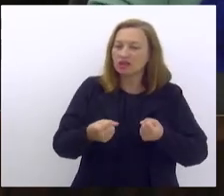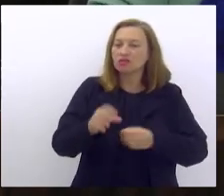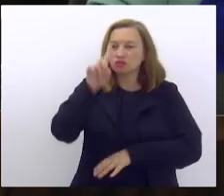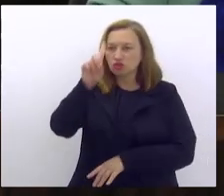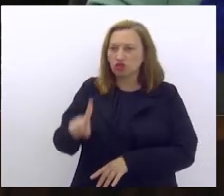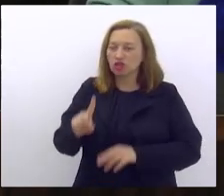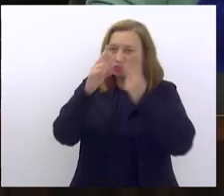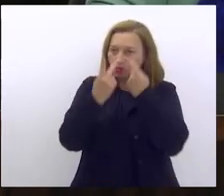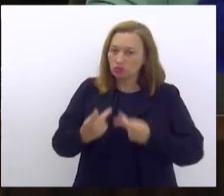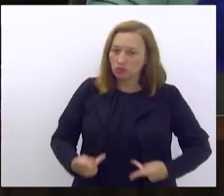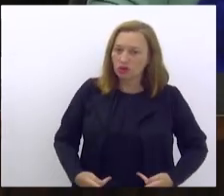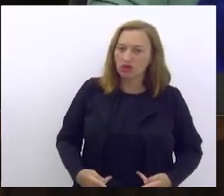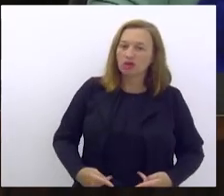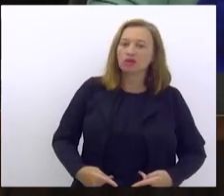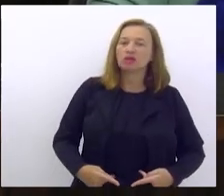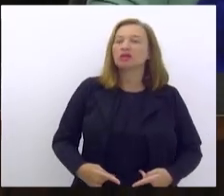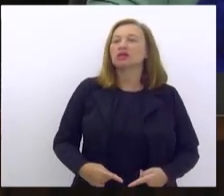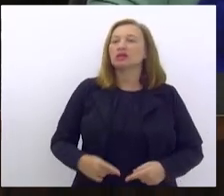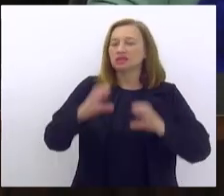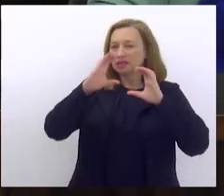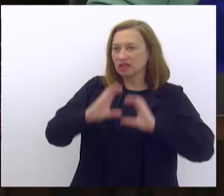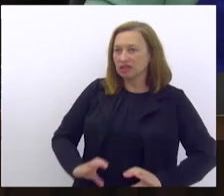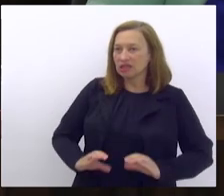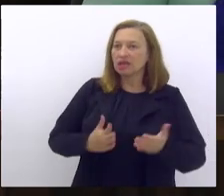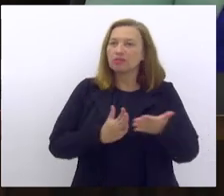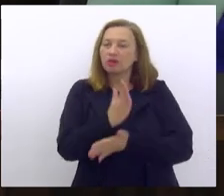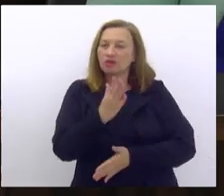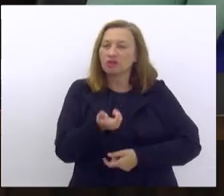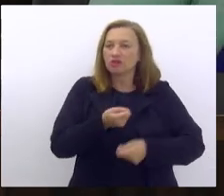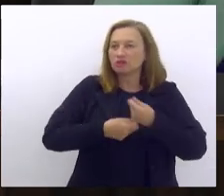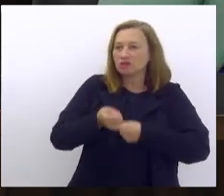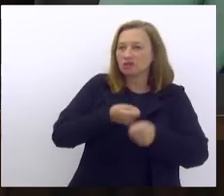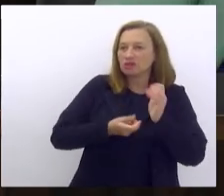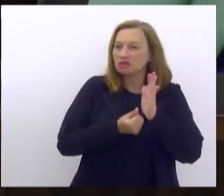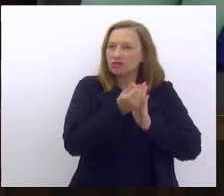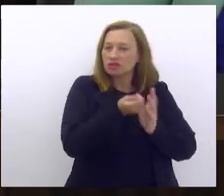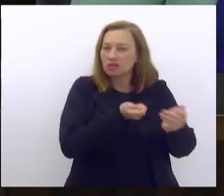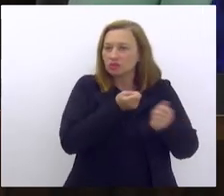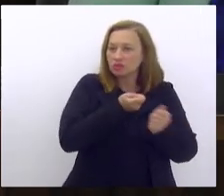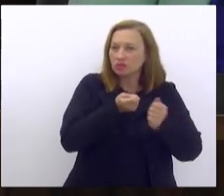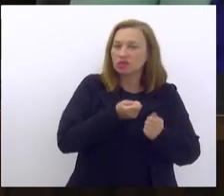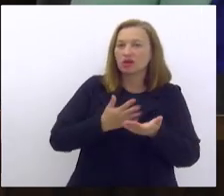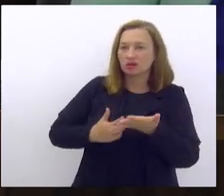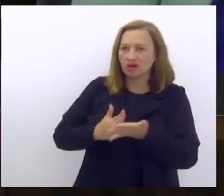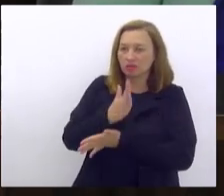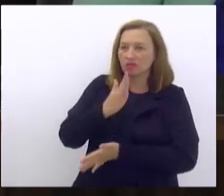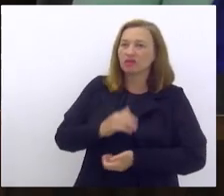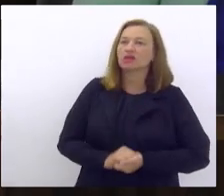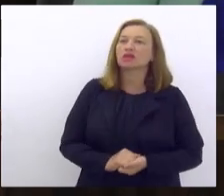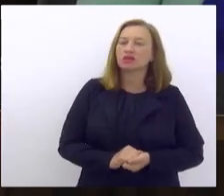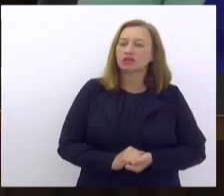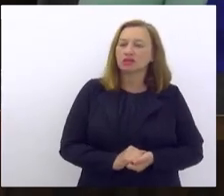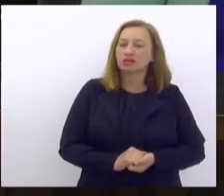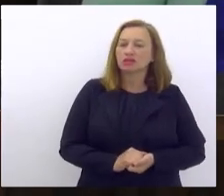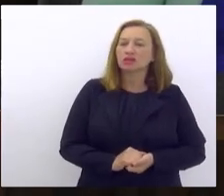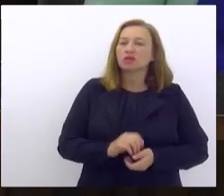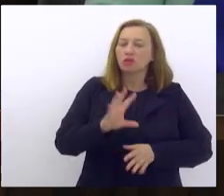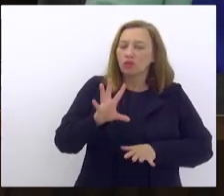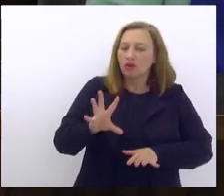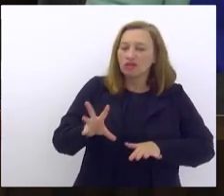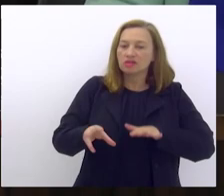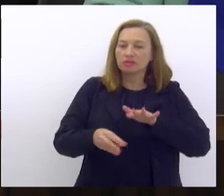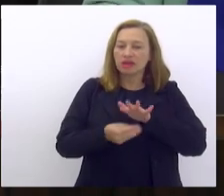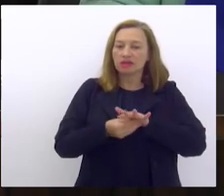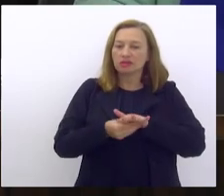direitos humanos e de cidadania favorável, de orçamento, finanças, fiscalização financeira e controle favorável, com as emendas